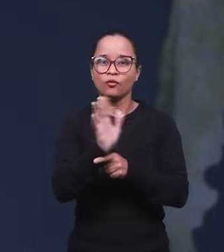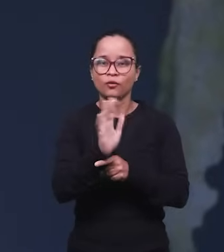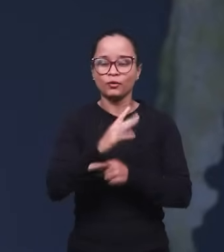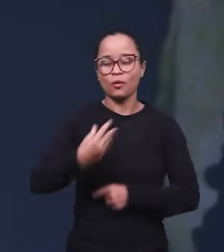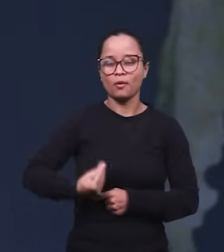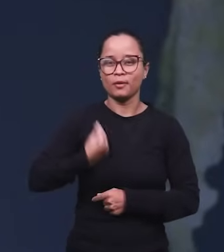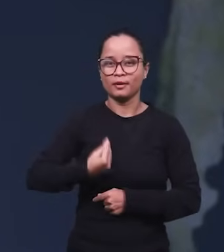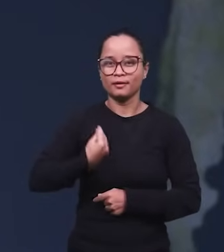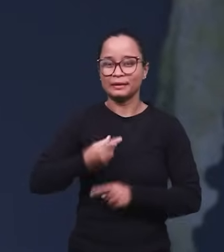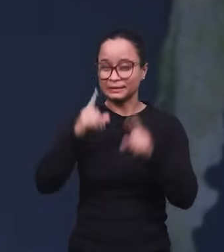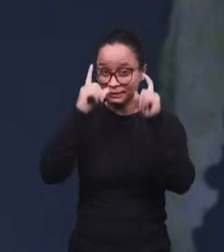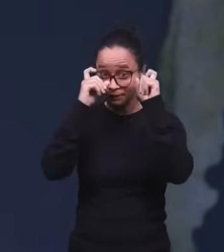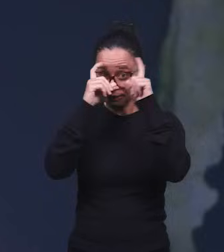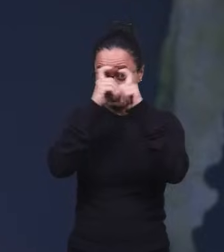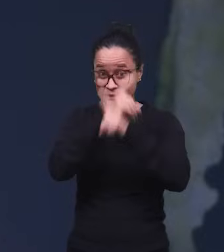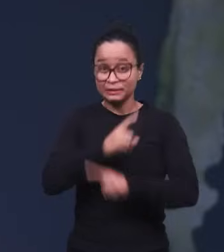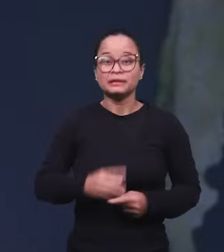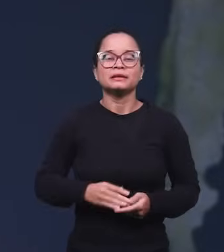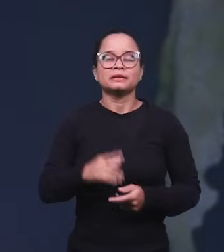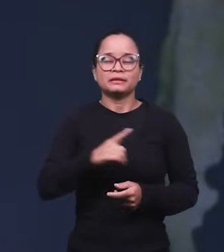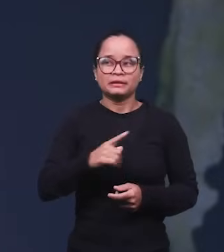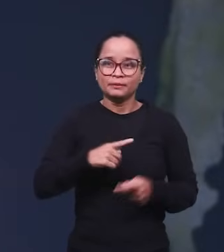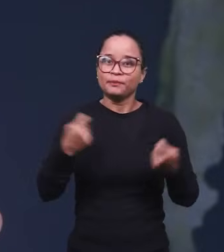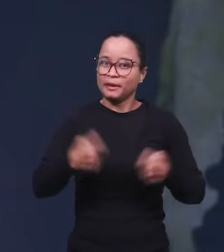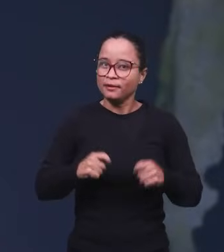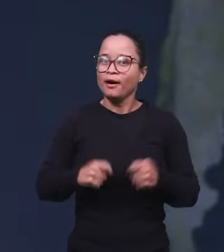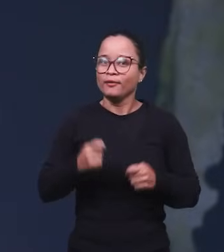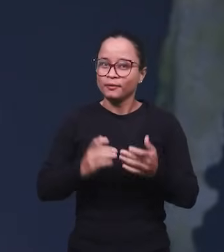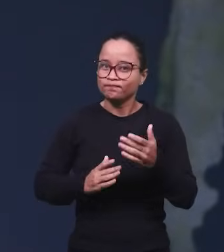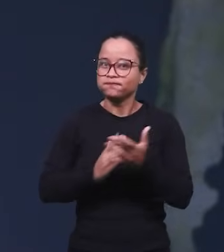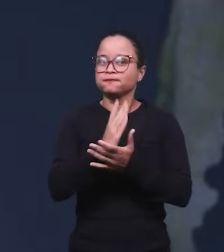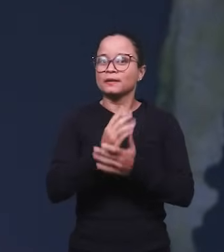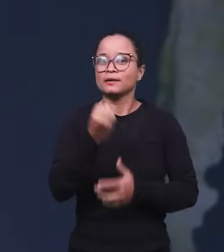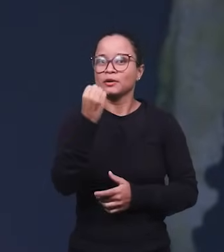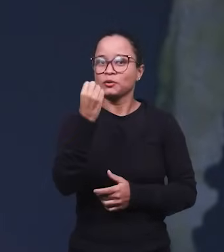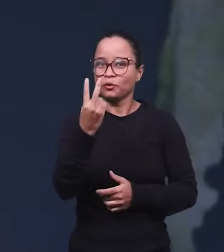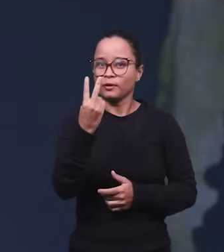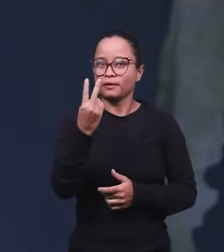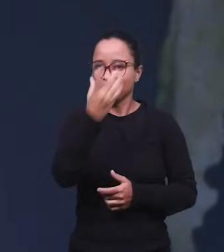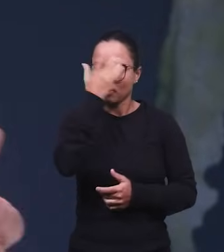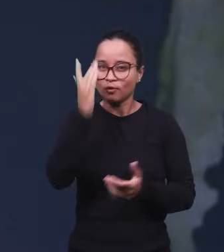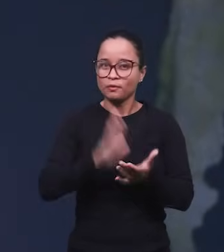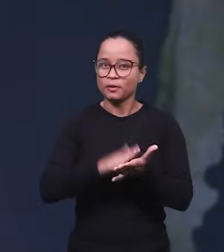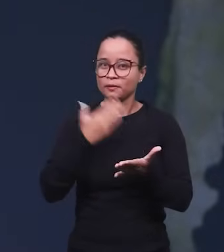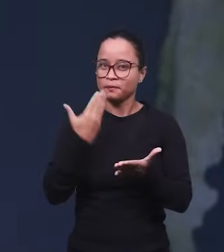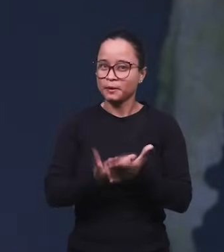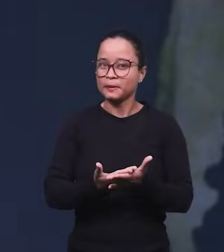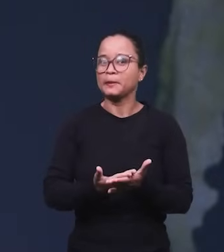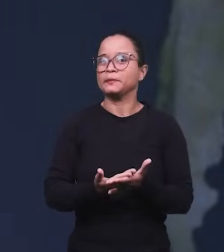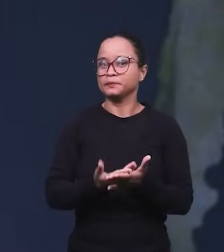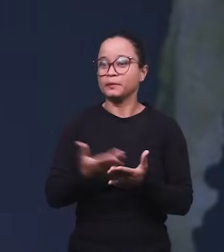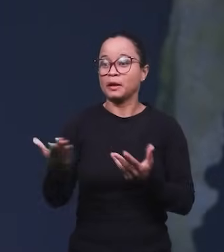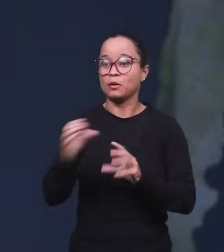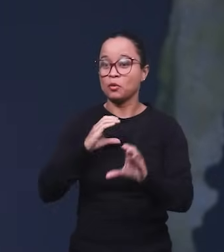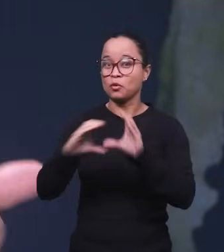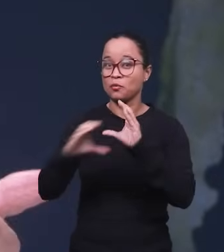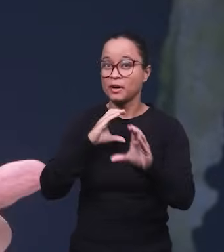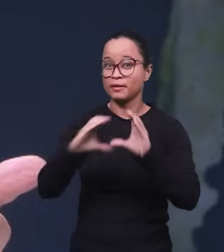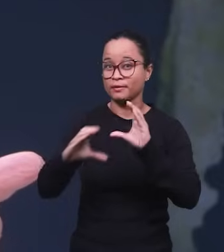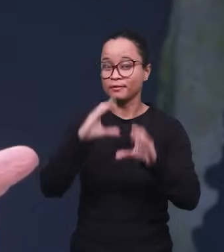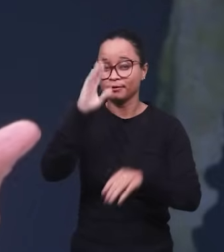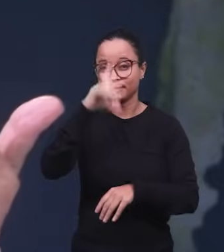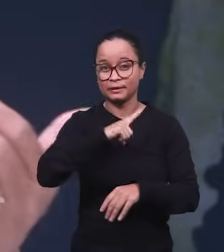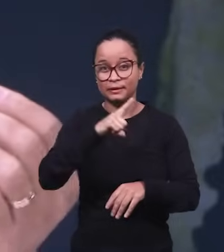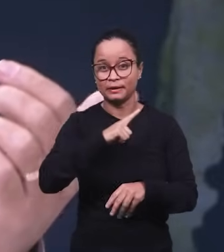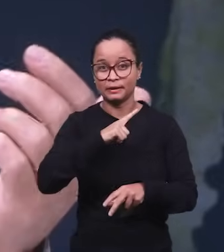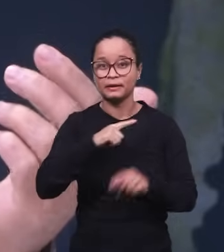a presença deles e a dificuldade que nós tínhamos que superar, que era ter 2 tradutores para poder nos comunicar com eles, né? Podemos dar uma olhada,